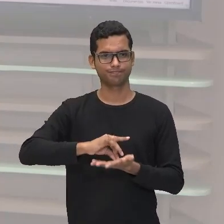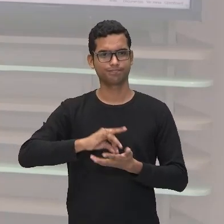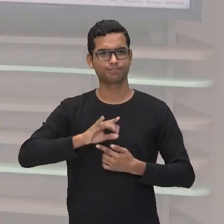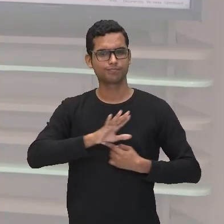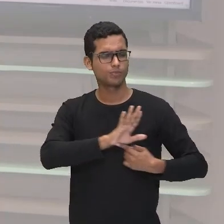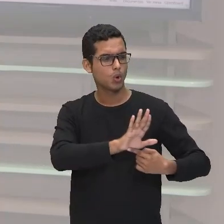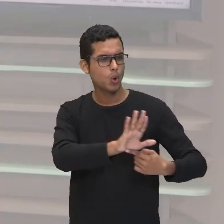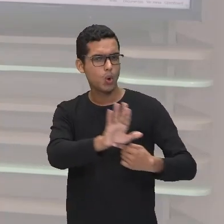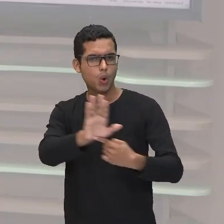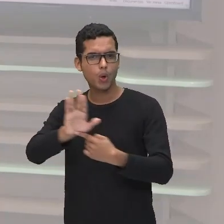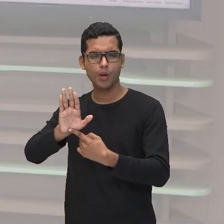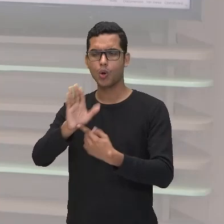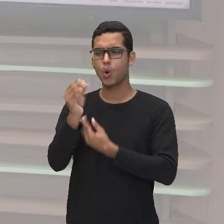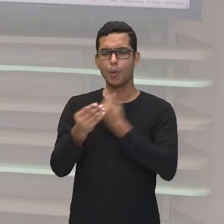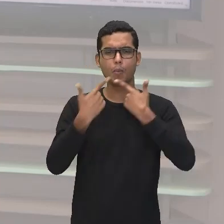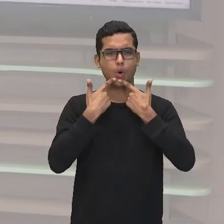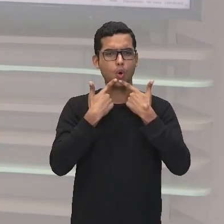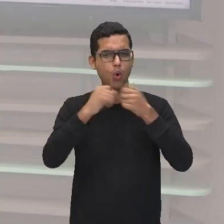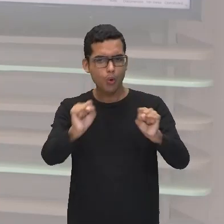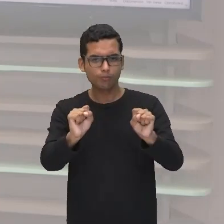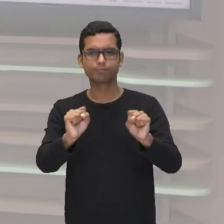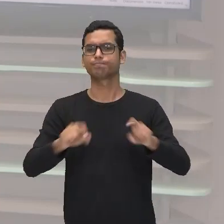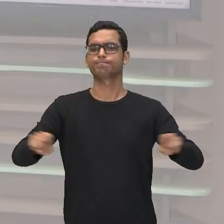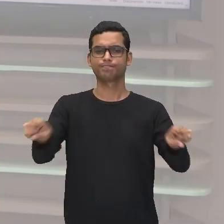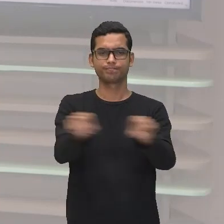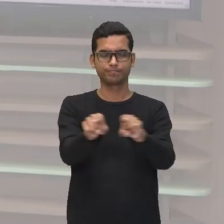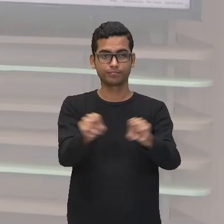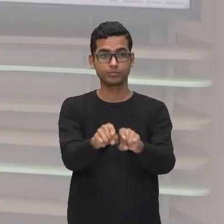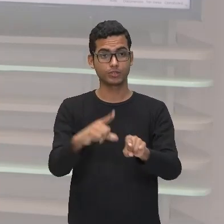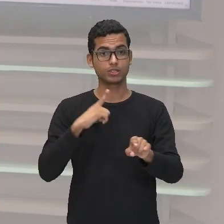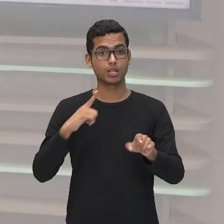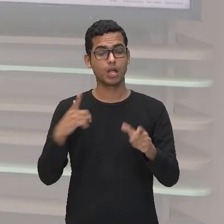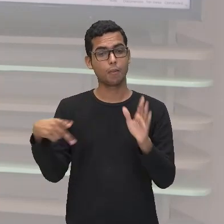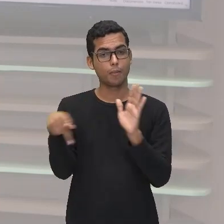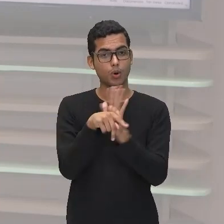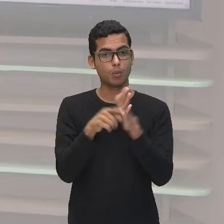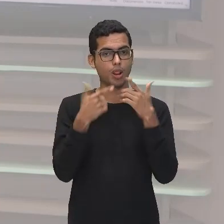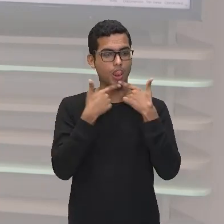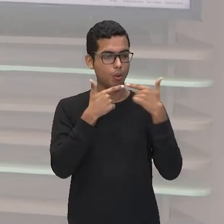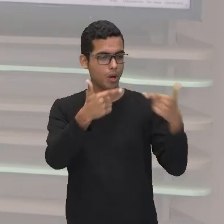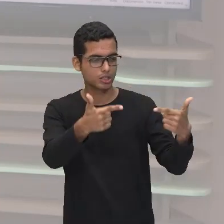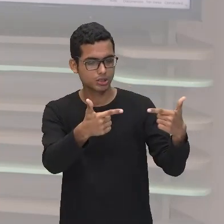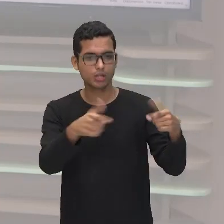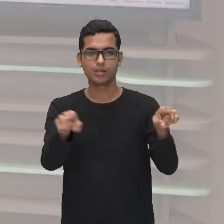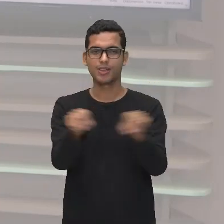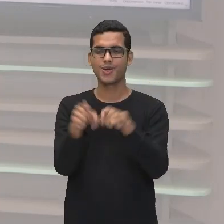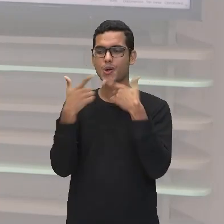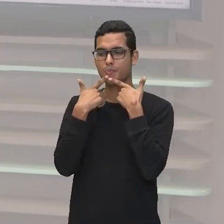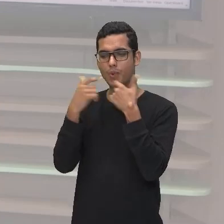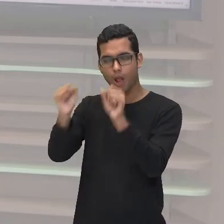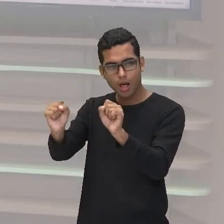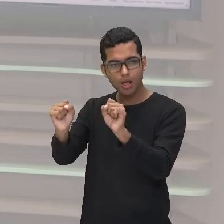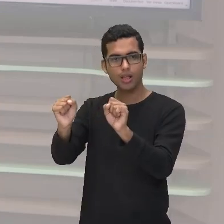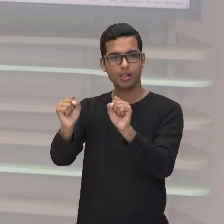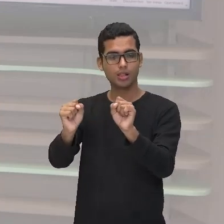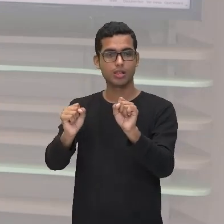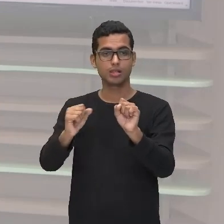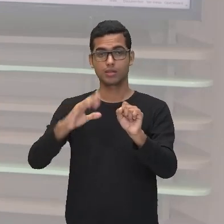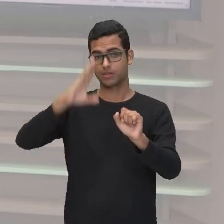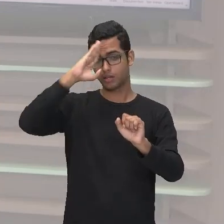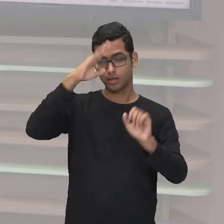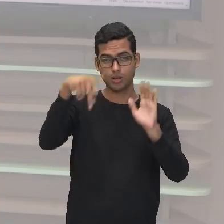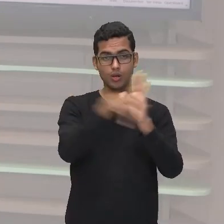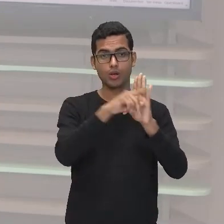nosso código linguístico. A literatura tem a sua linguagem, né, especialmente conotativa,